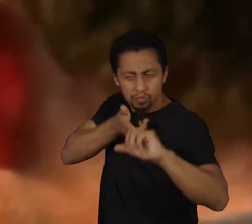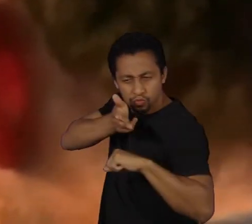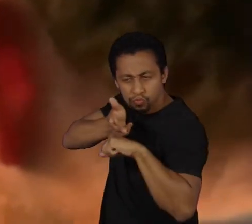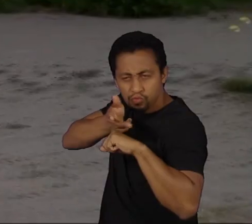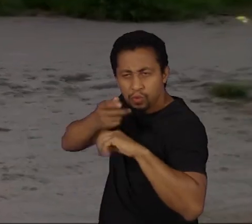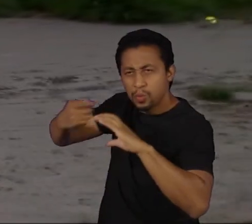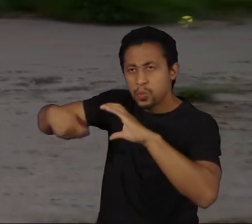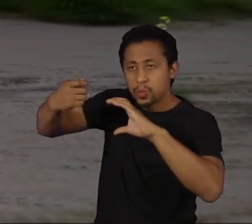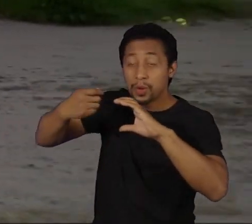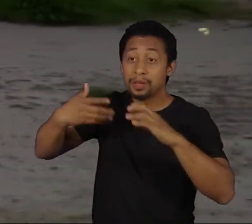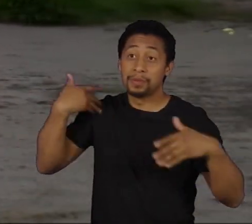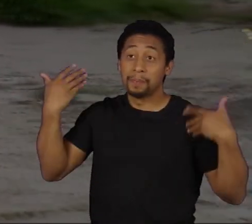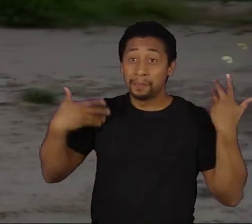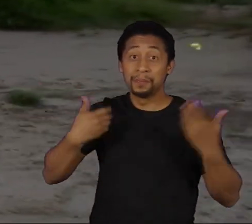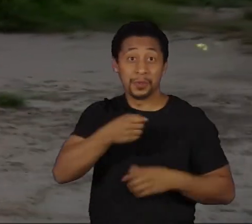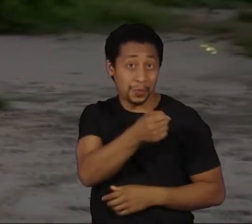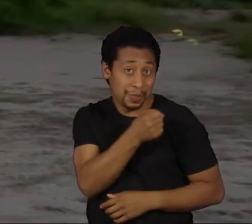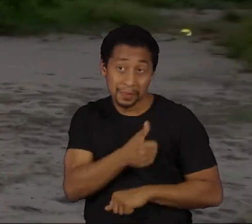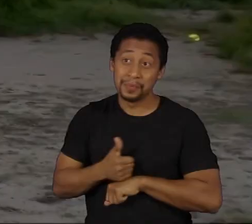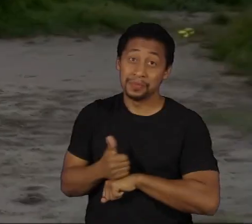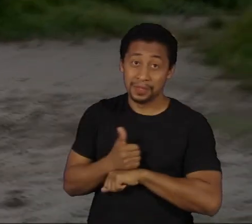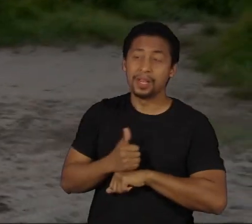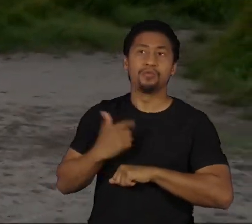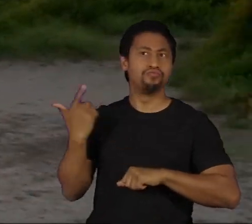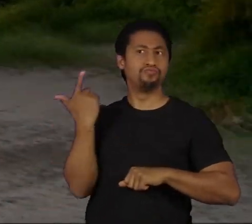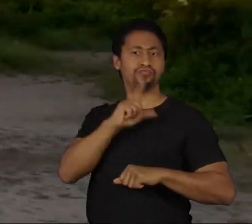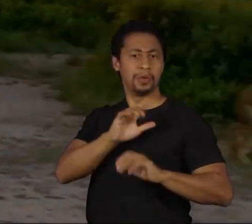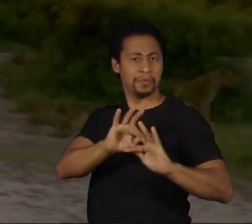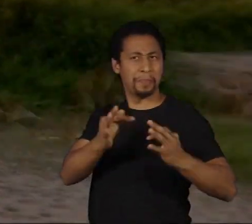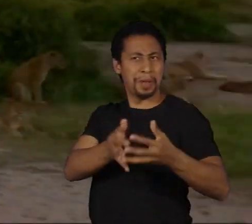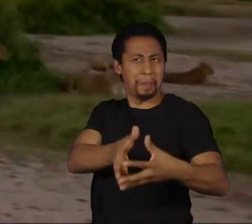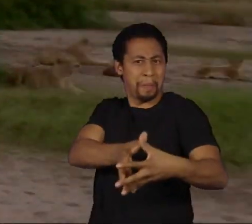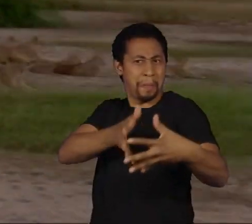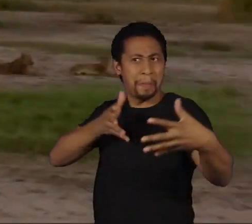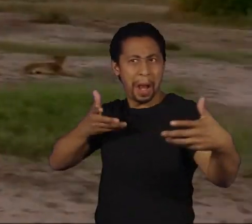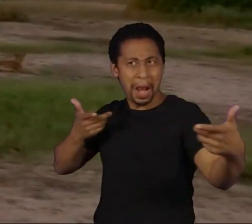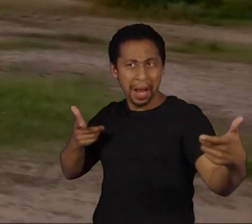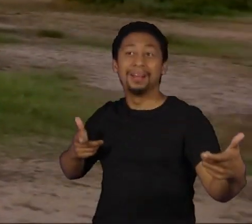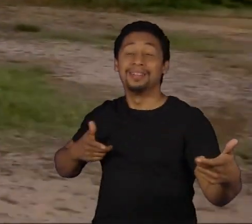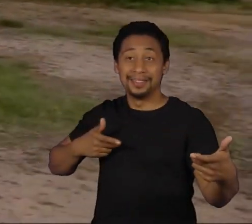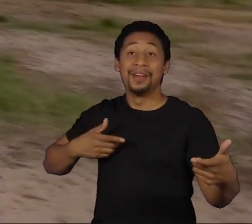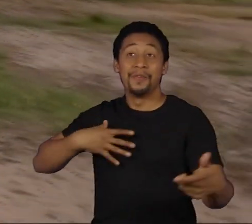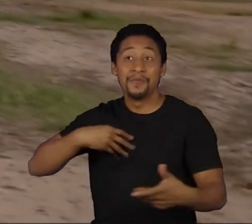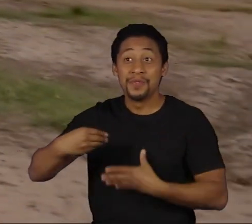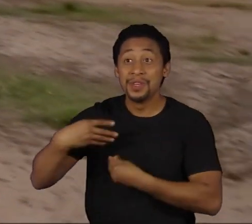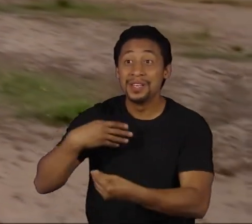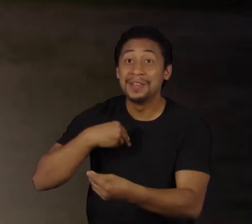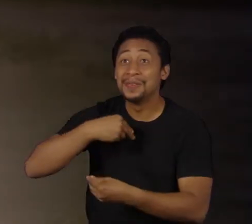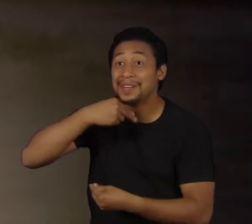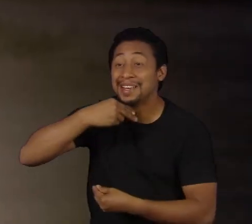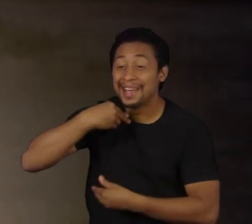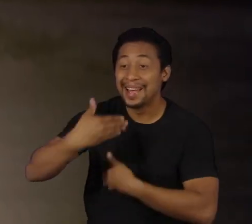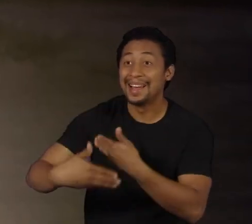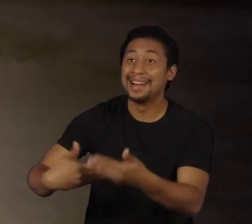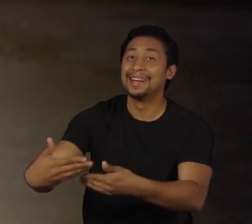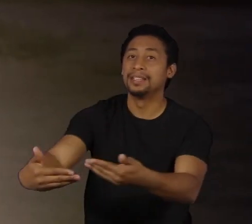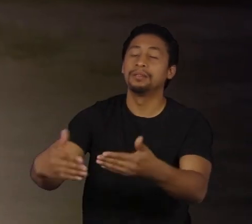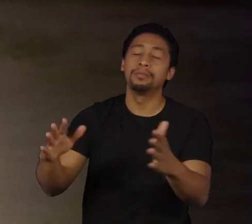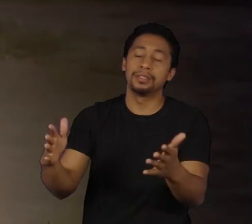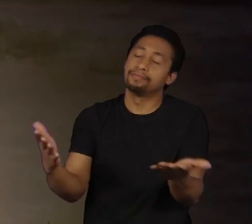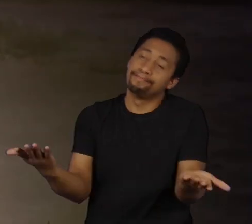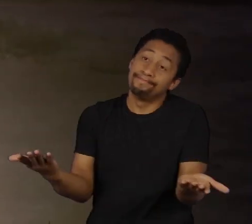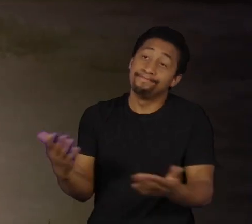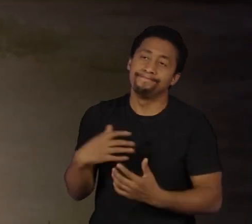todo. Ele teve uma família enorme, muitos filhos, filhas e netos. Adeus,